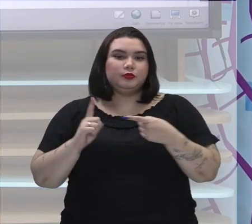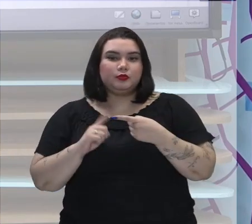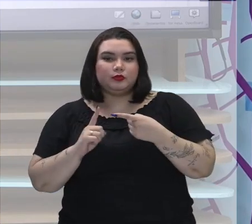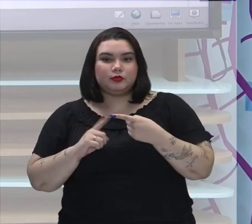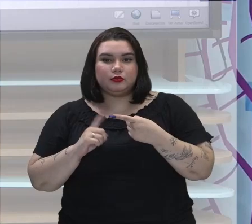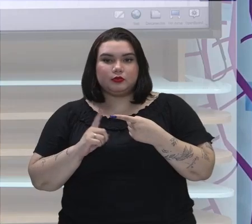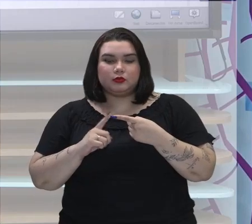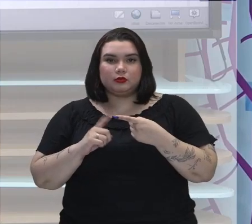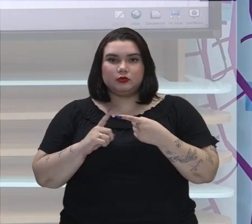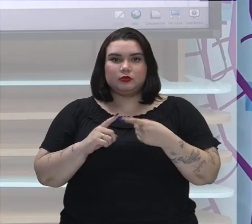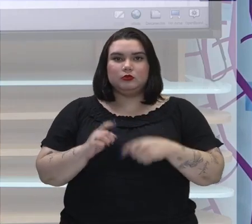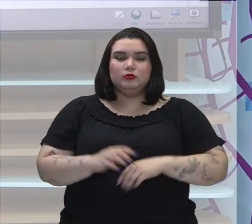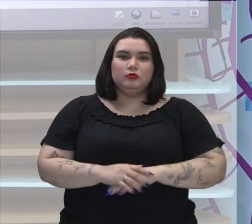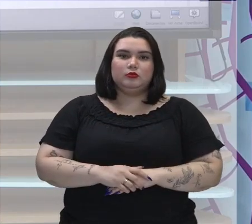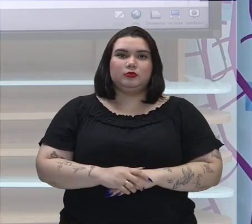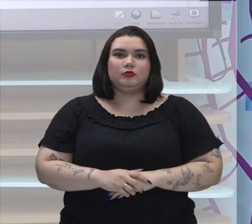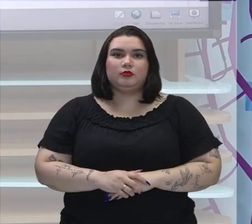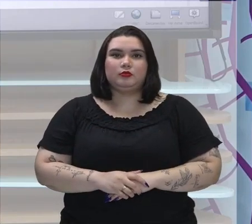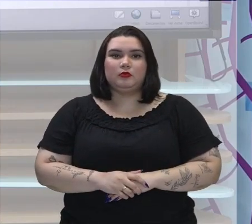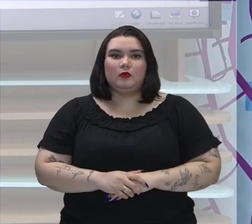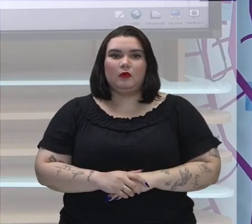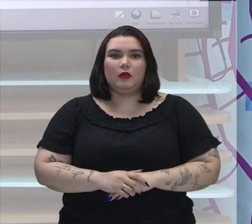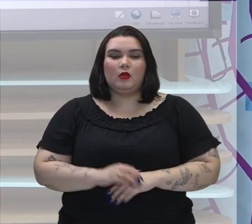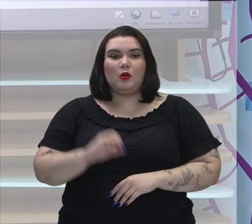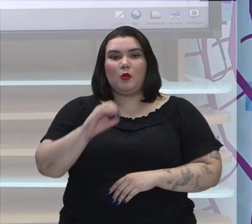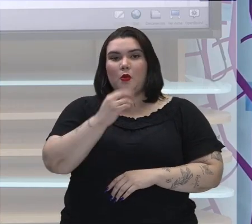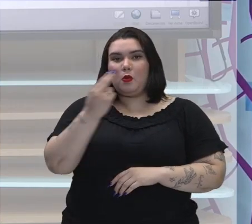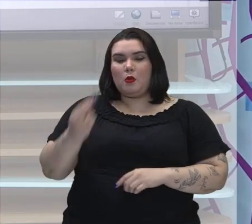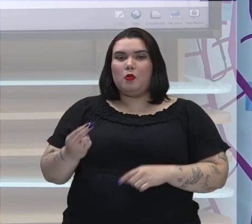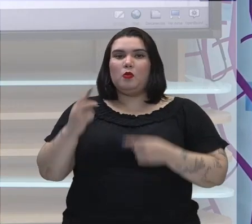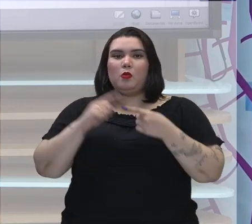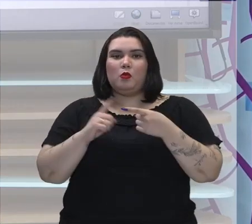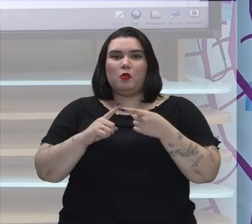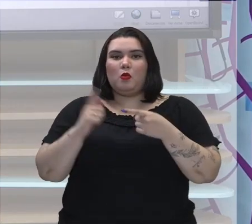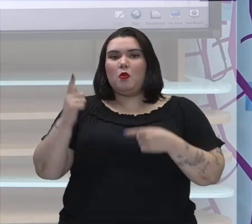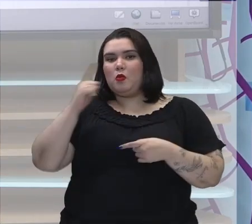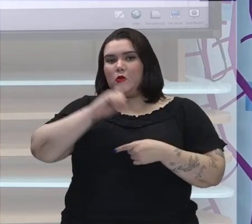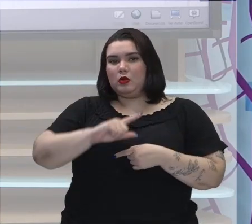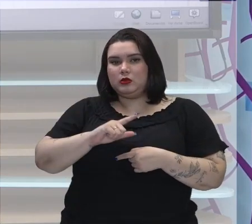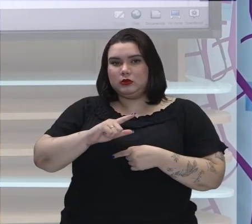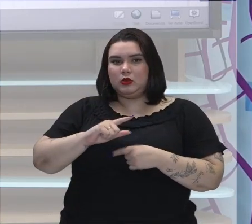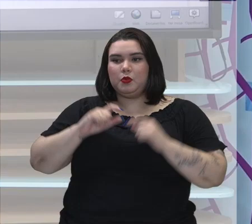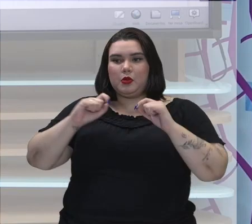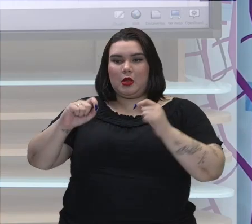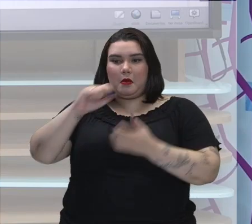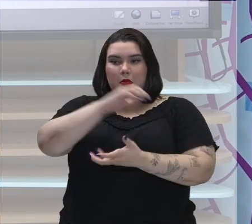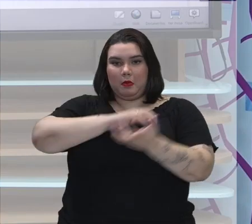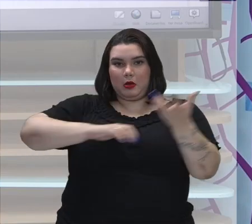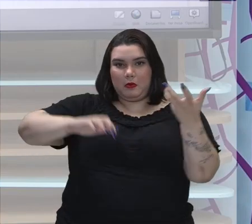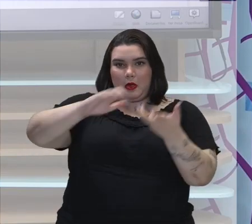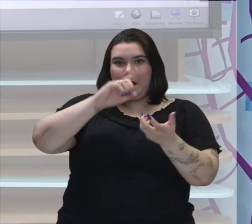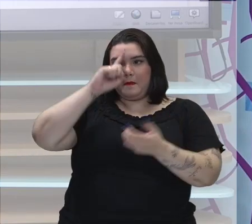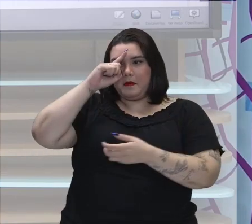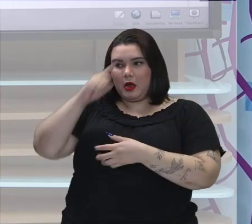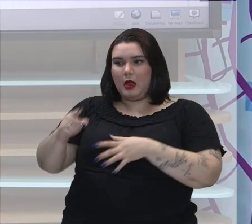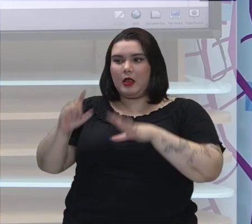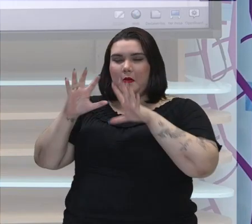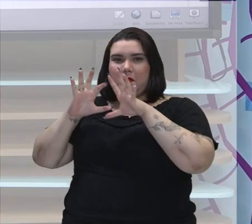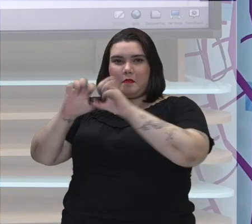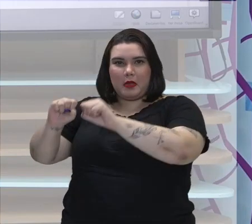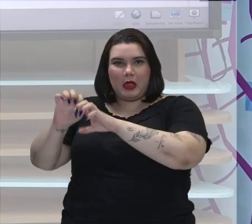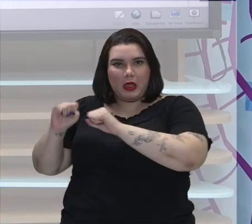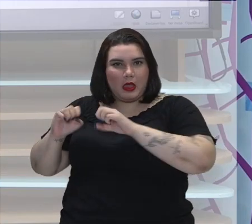você consegue um grande número de indígenas através do conflito armado, né, das